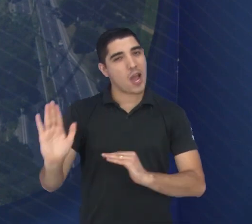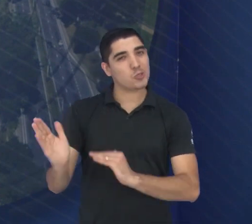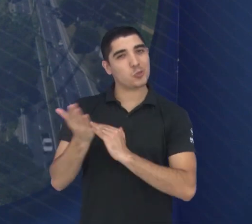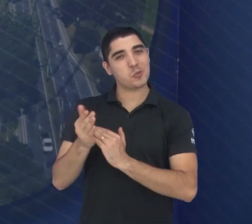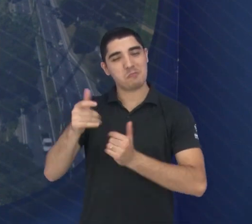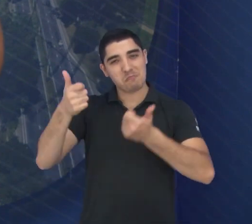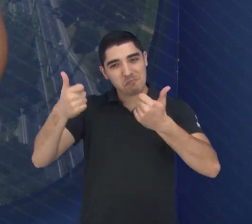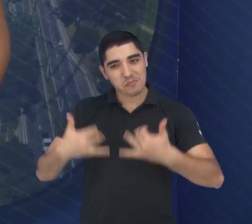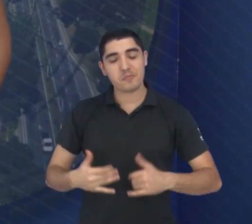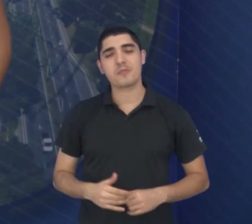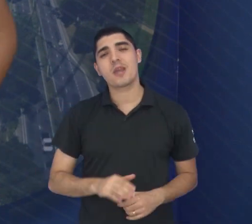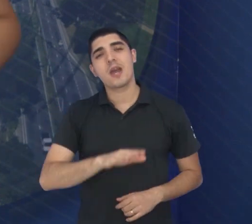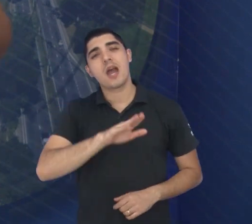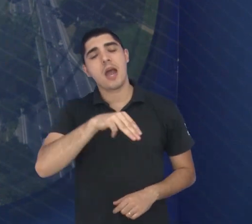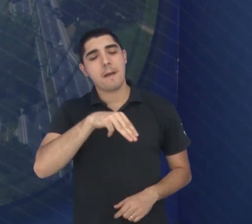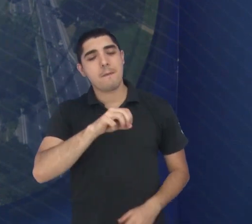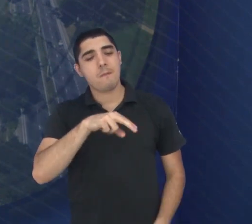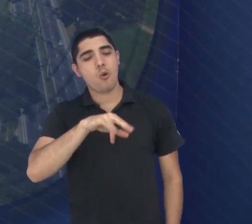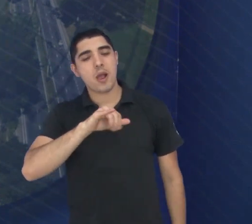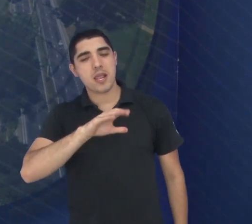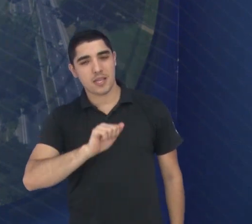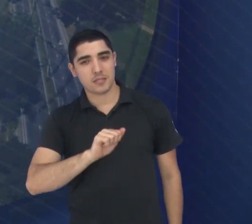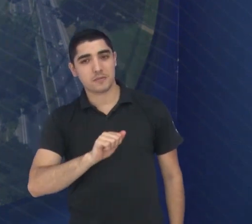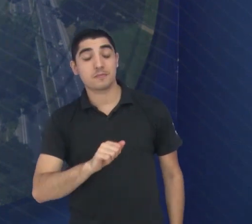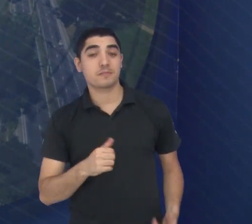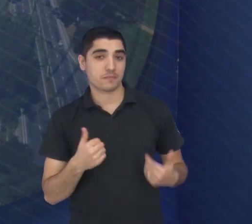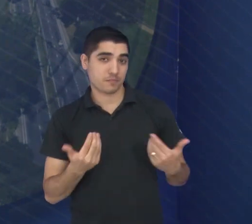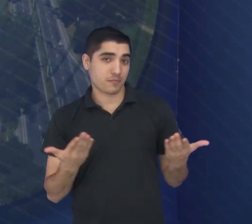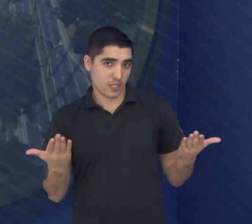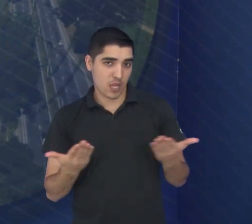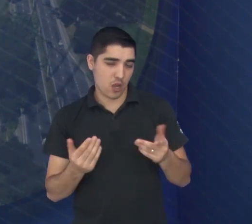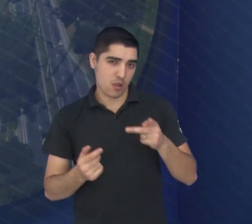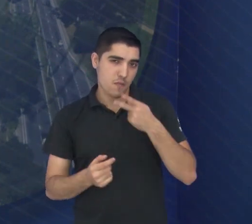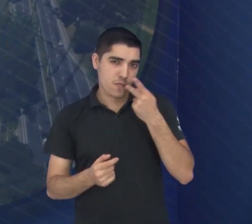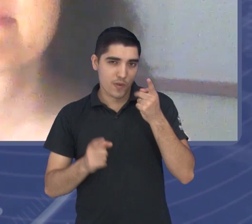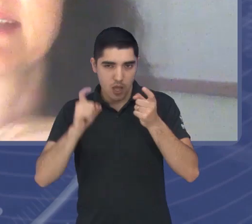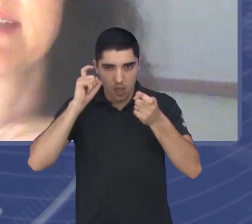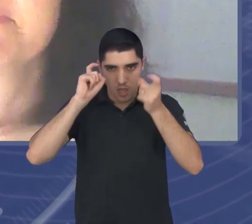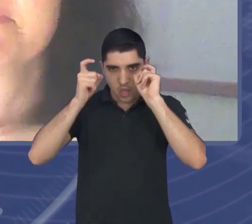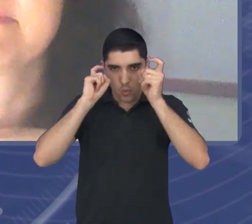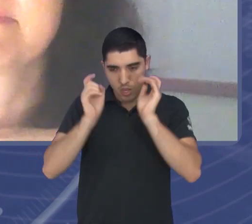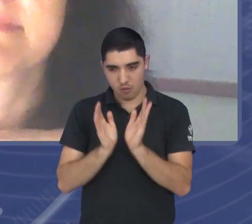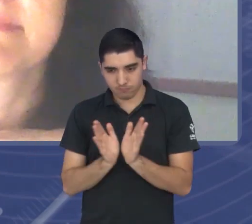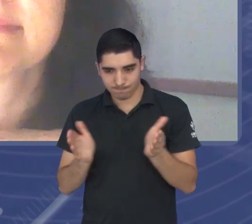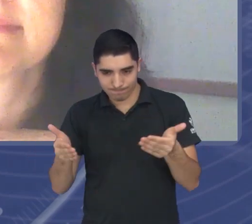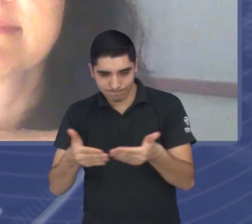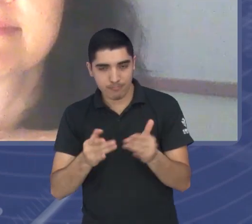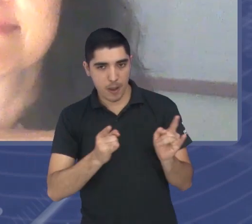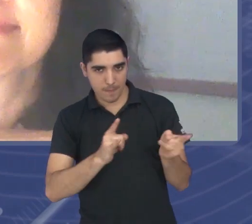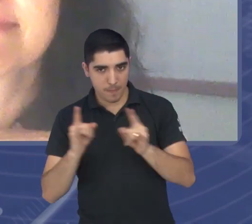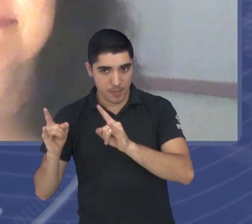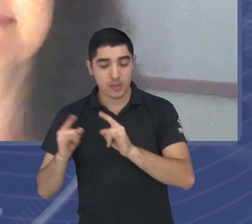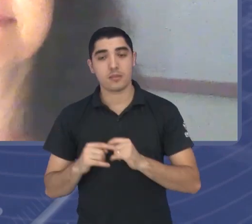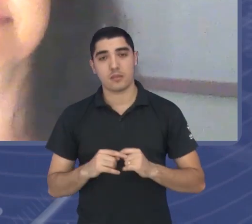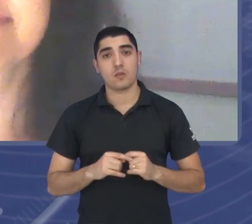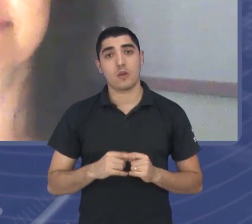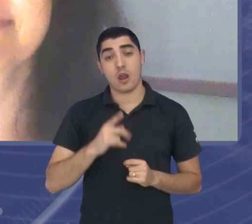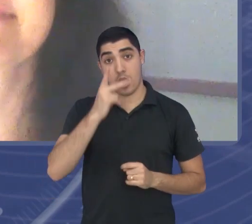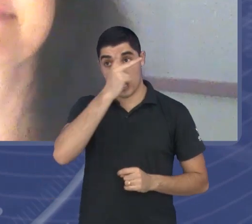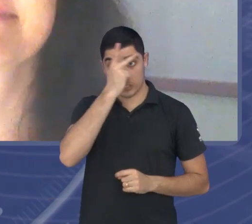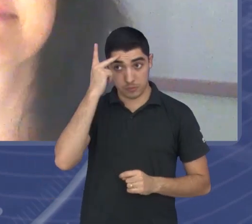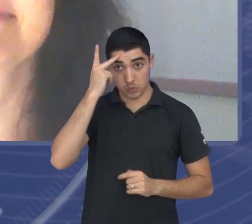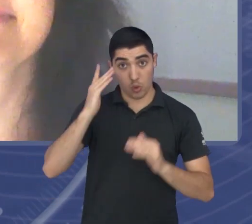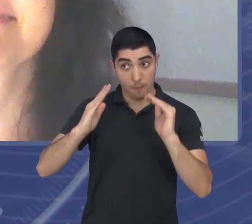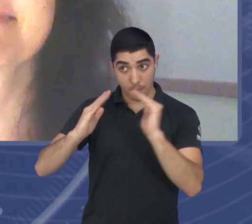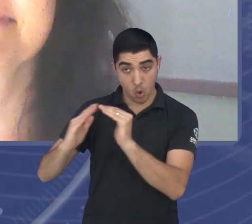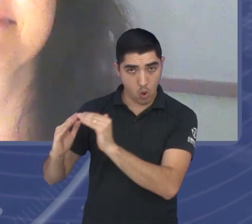gente. Mônica, a questão das assembleias também, né, os condôminos, os moradores, e aí que